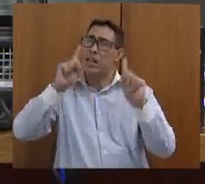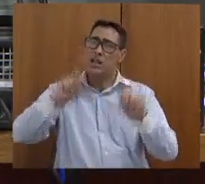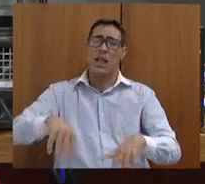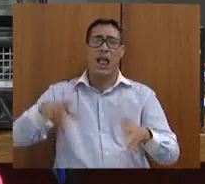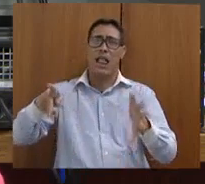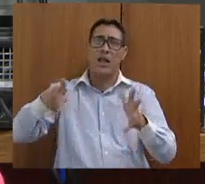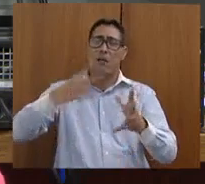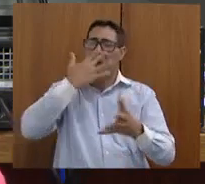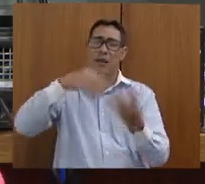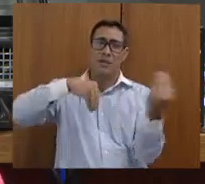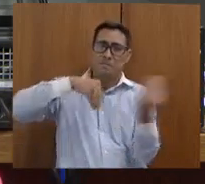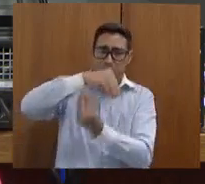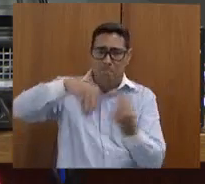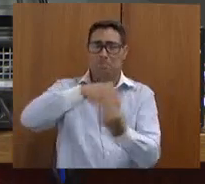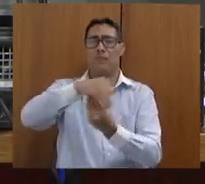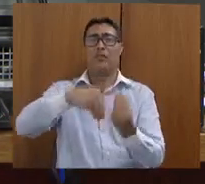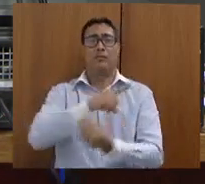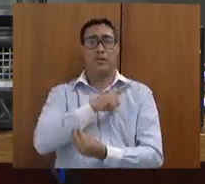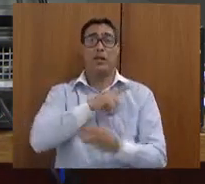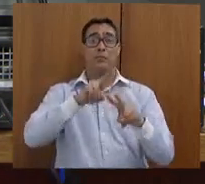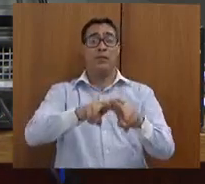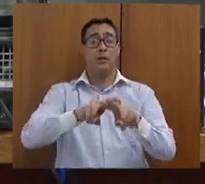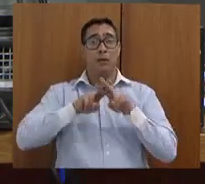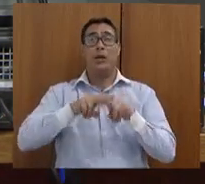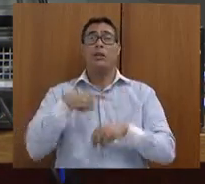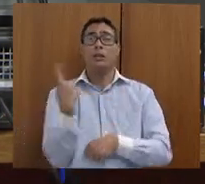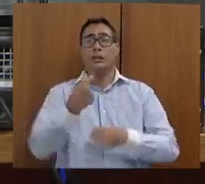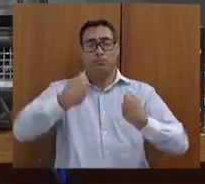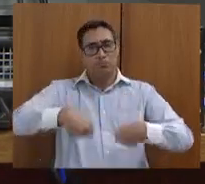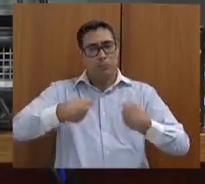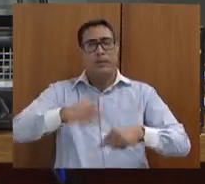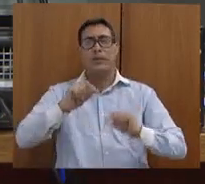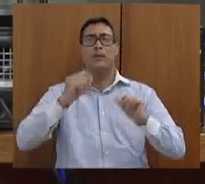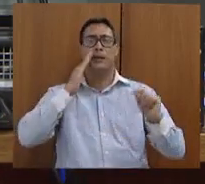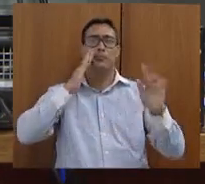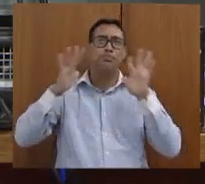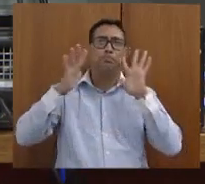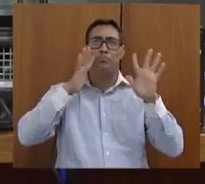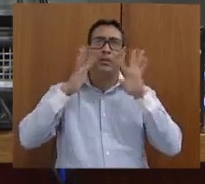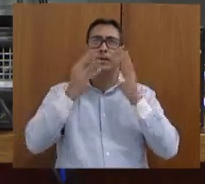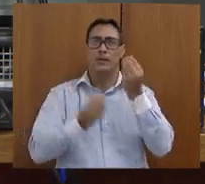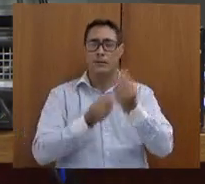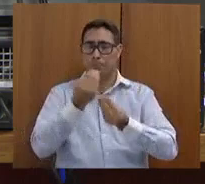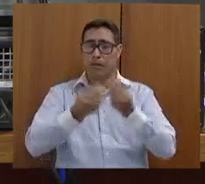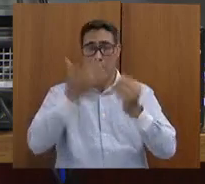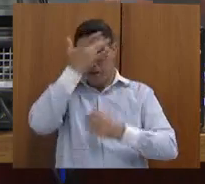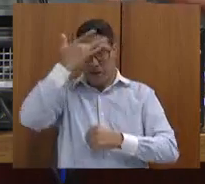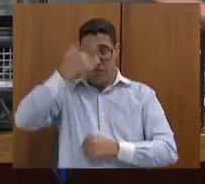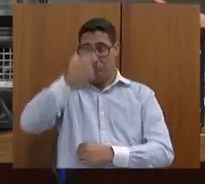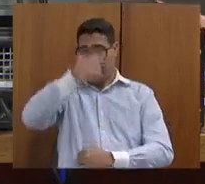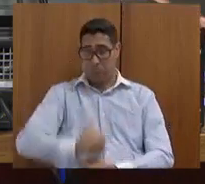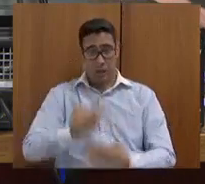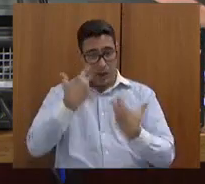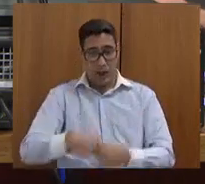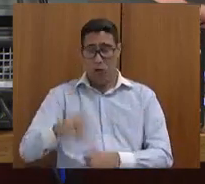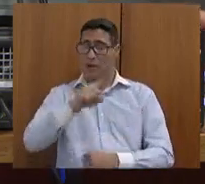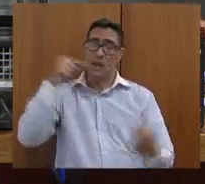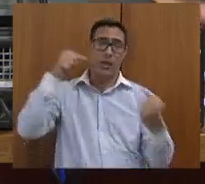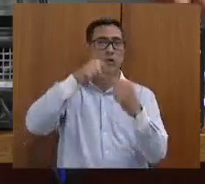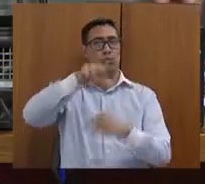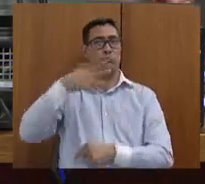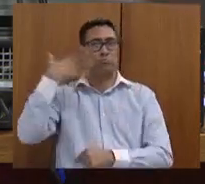da nossa sociedade e é por isso que a gente precisa se pautar aqui sempre como pessoas que não aceitam esse tipo de discurso